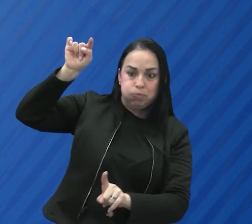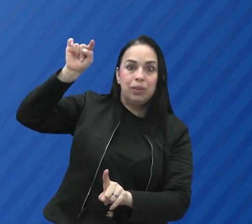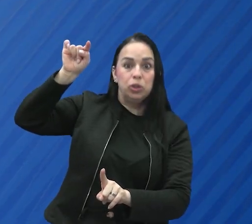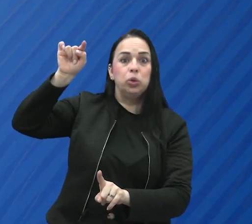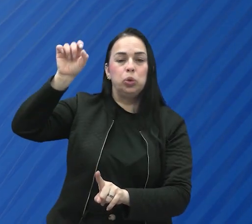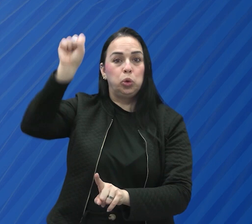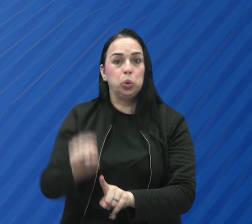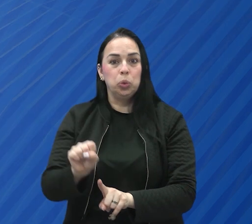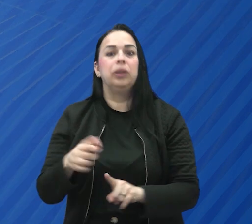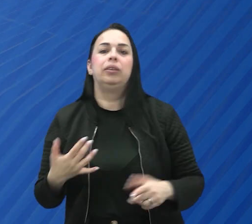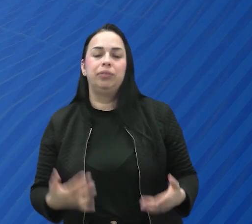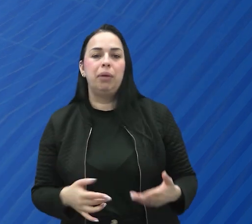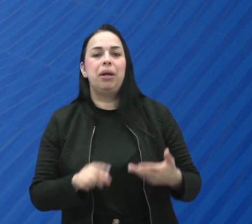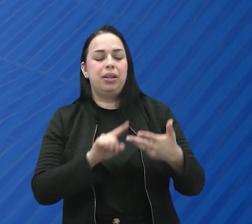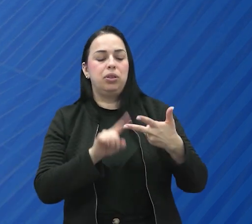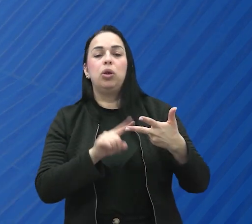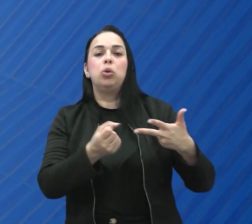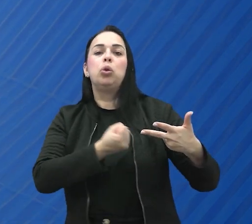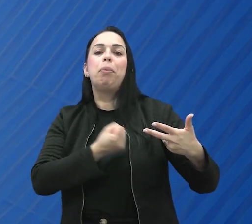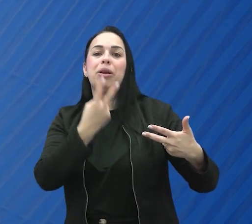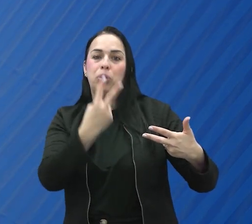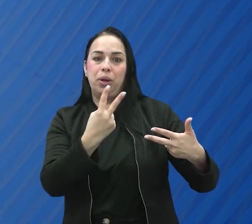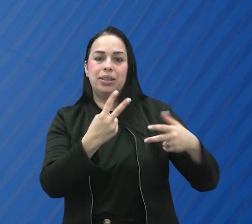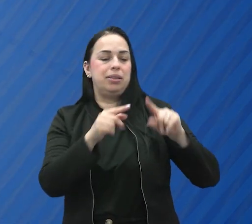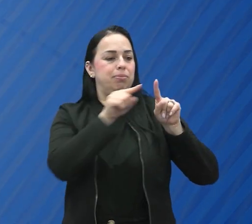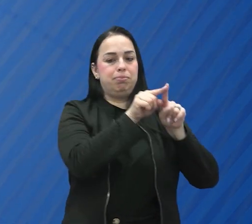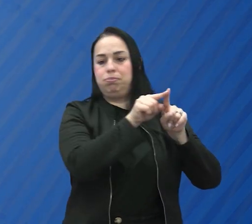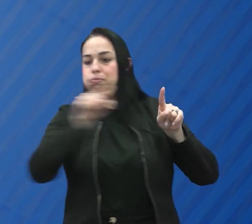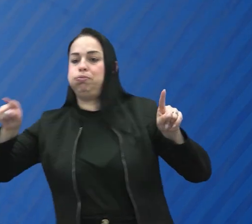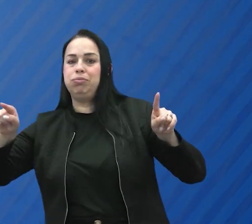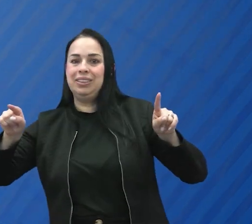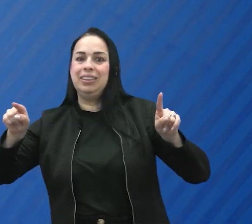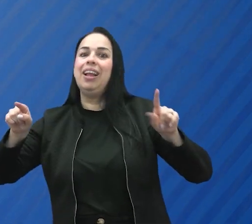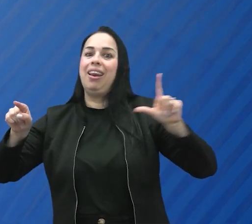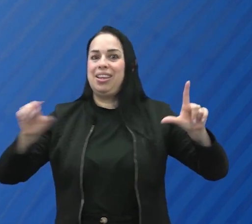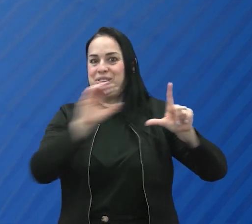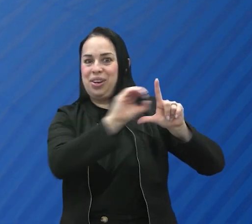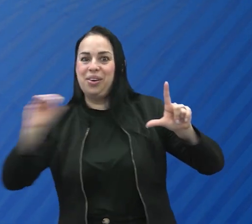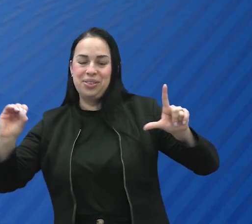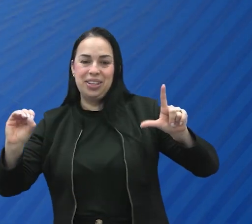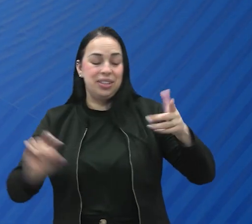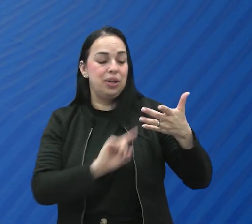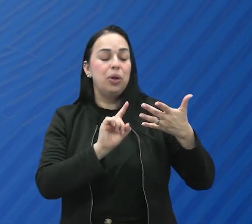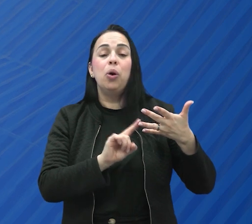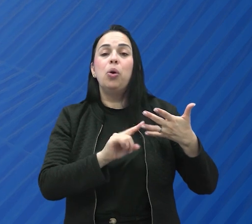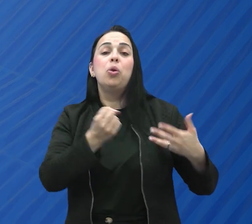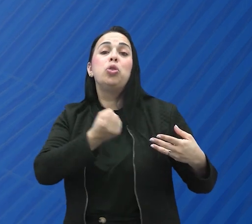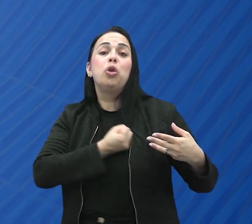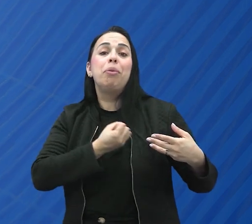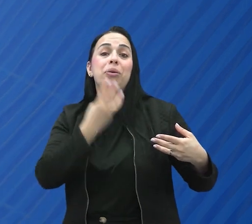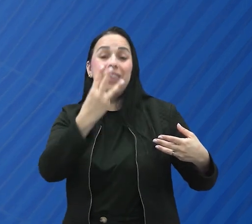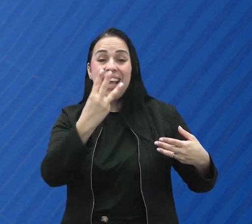se refere às transversais, que atravessam o Brasil de leste a oeste. As rodovias que se iniciam com o número 3 são